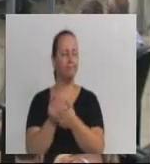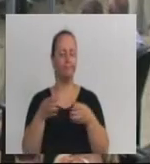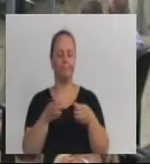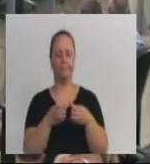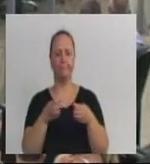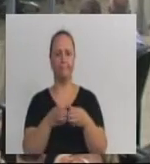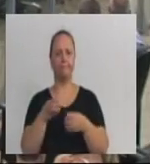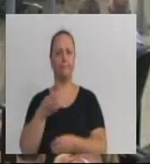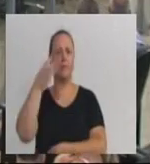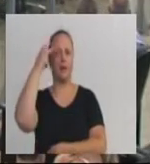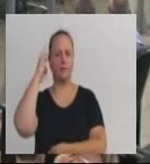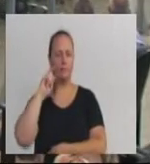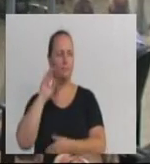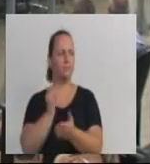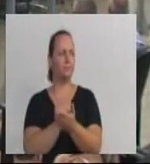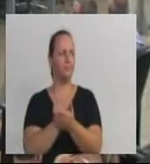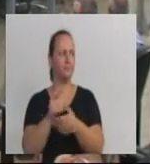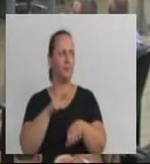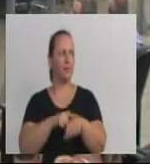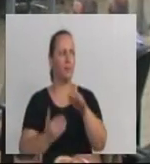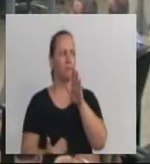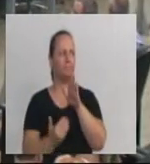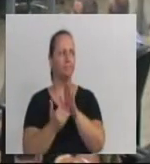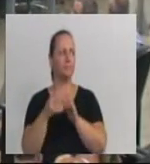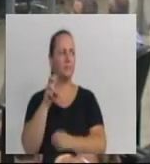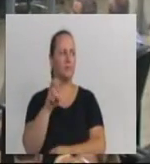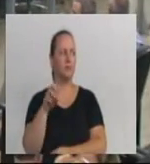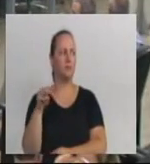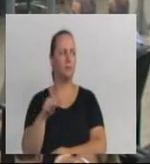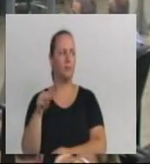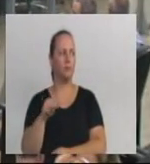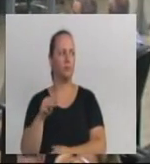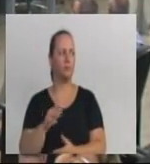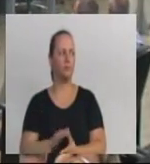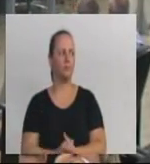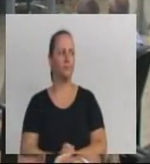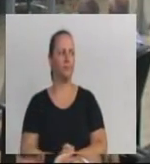Oliveira, que dispõe do tempo de até 5 minutos.